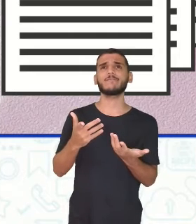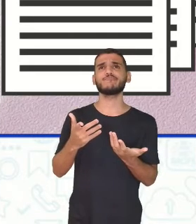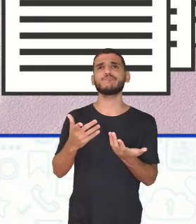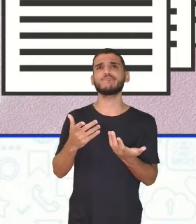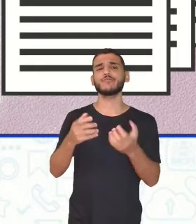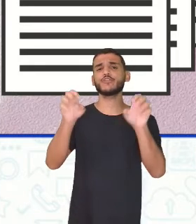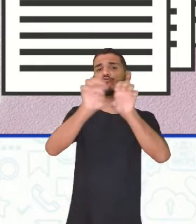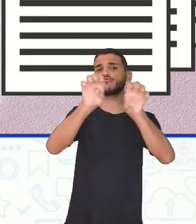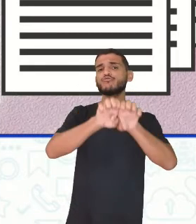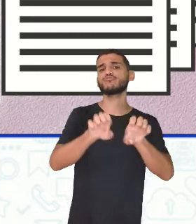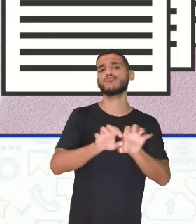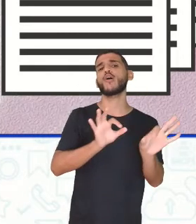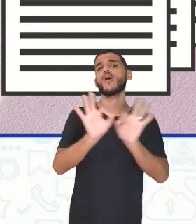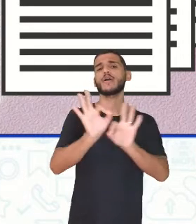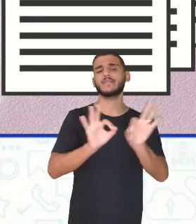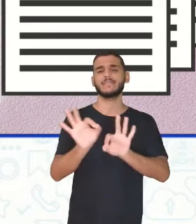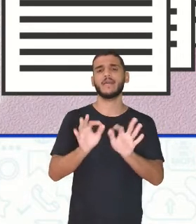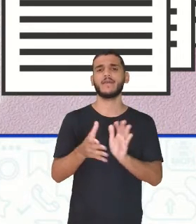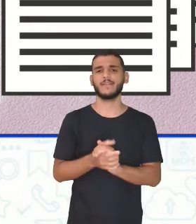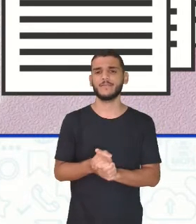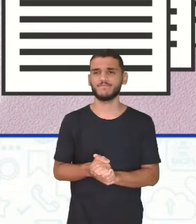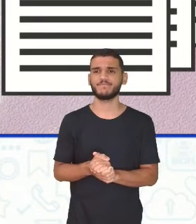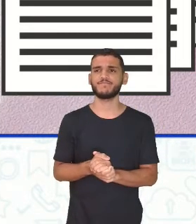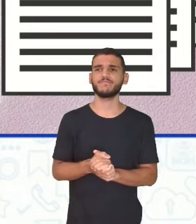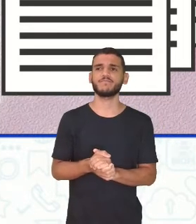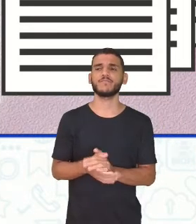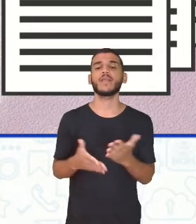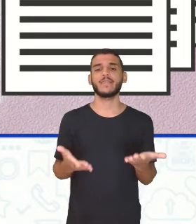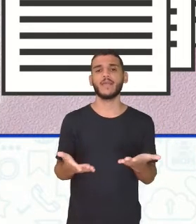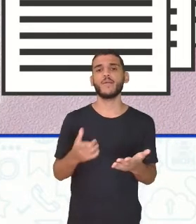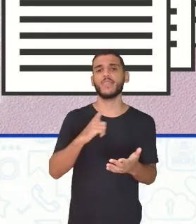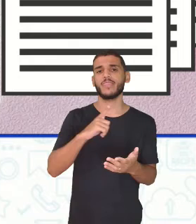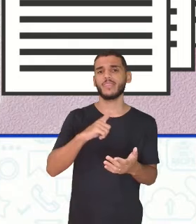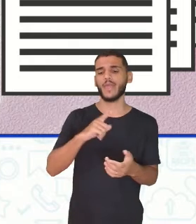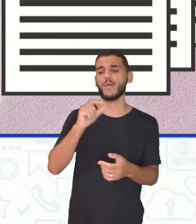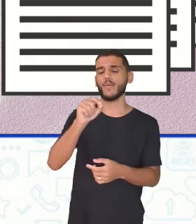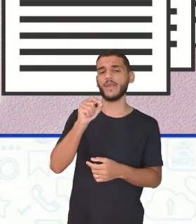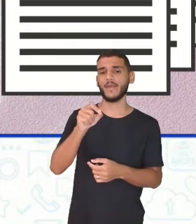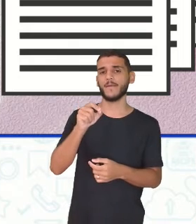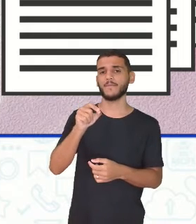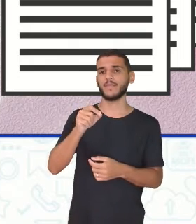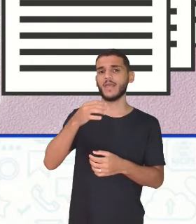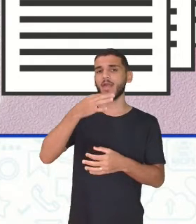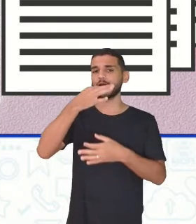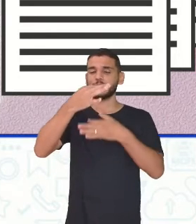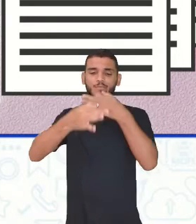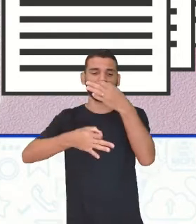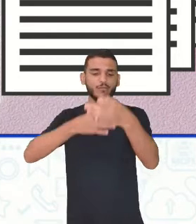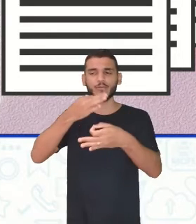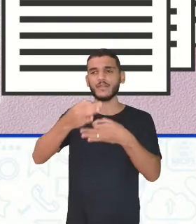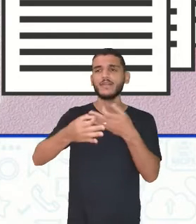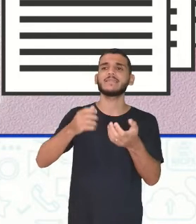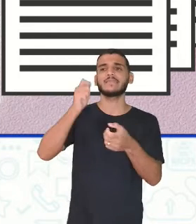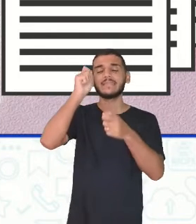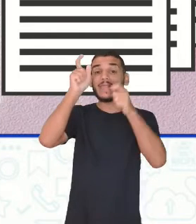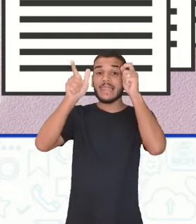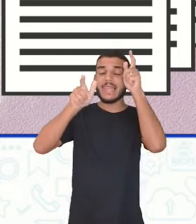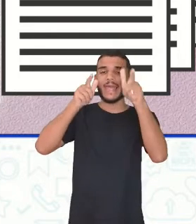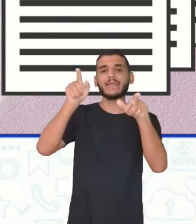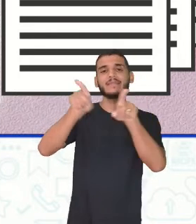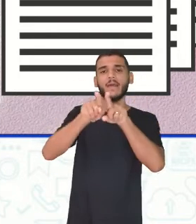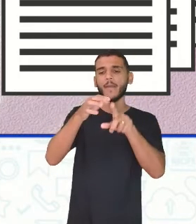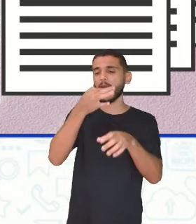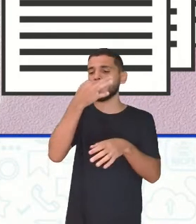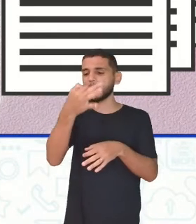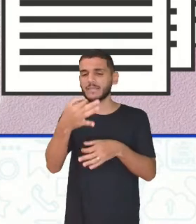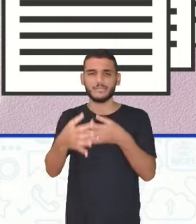com base em exploração de ideias e opiniões. Ai, professora, eu não sei argumentar. Ah, professora, eu não